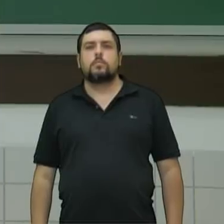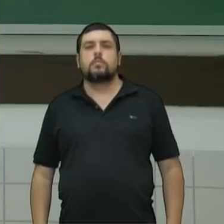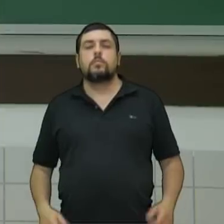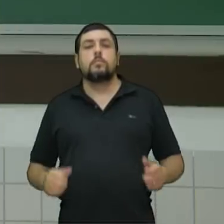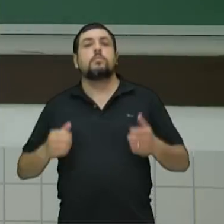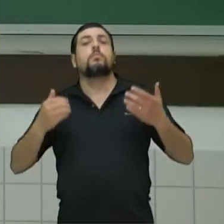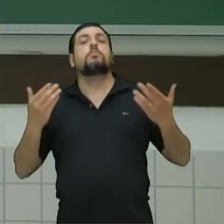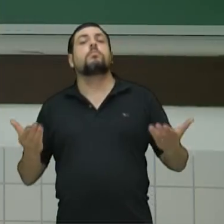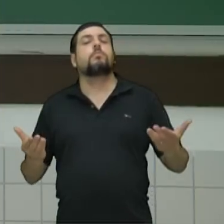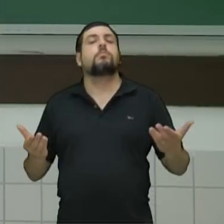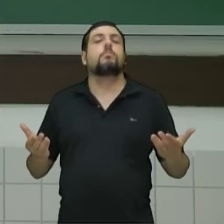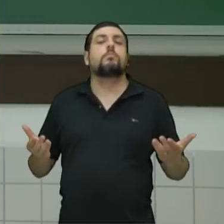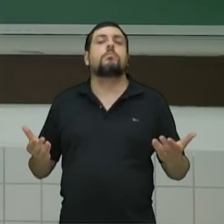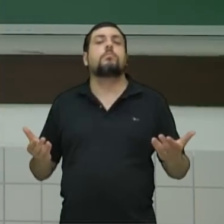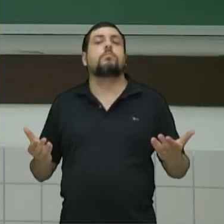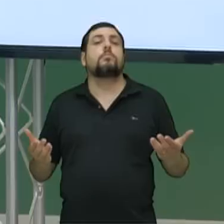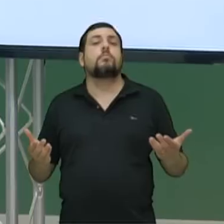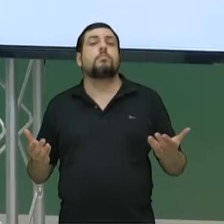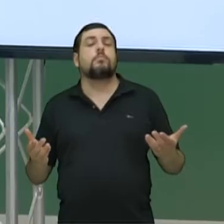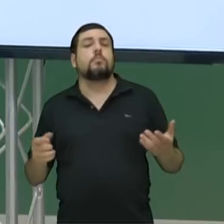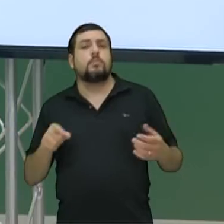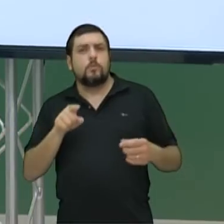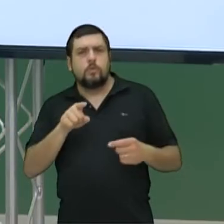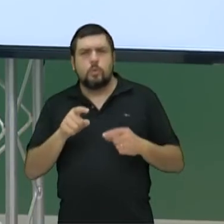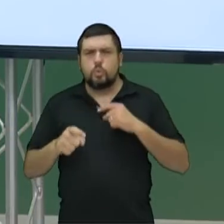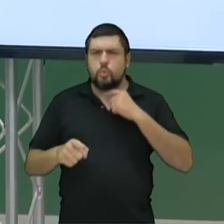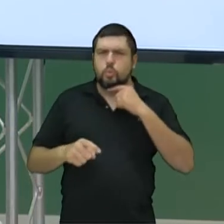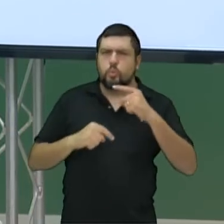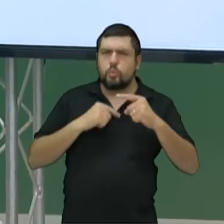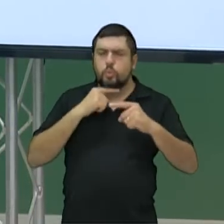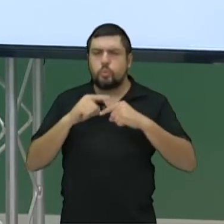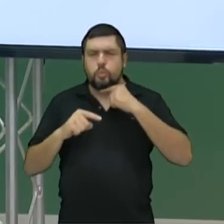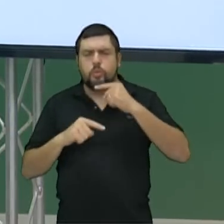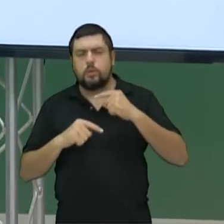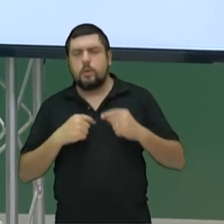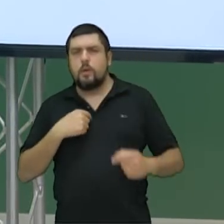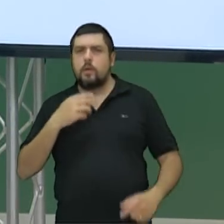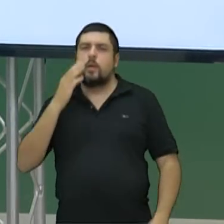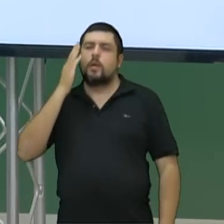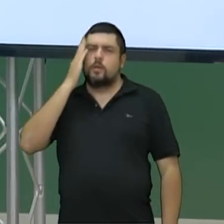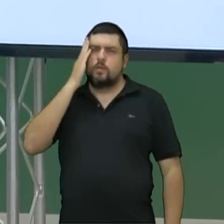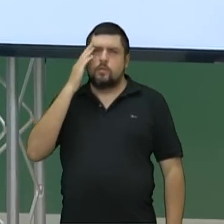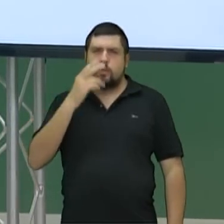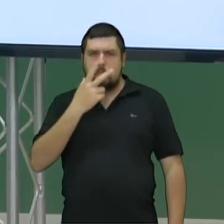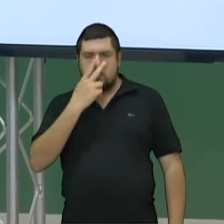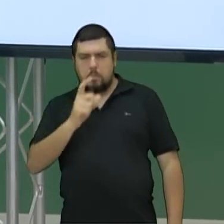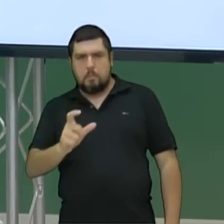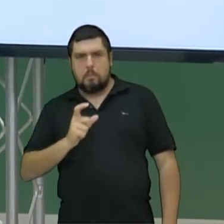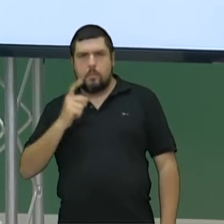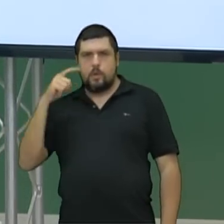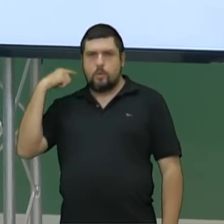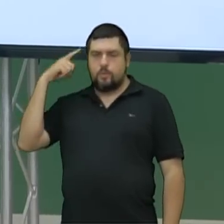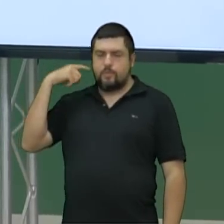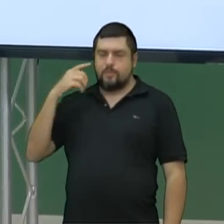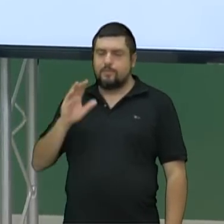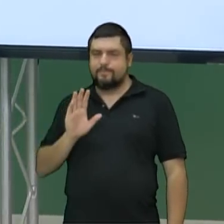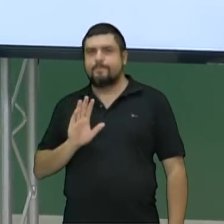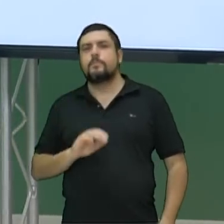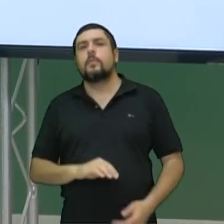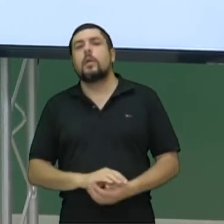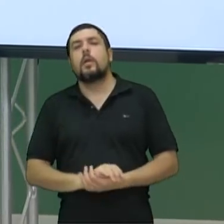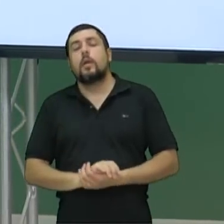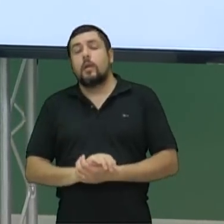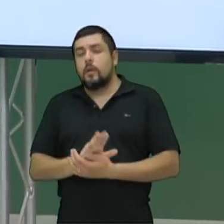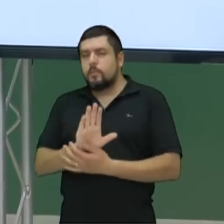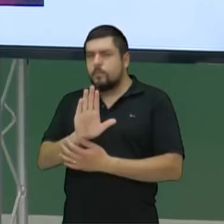E aí, pessoal? Vocês devem ficar muito na dúvida, né? Eu tenho certeza absoluta, deve ter me chamado de louco, inclusive, né? Mas vejam, né?